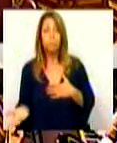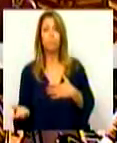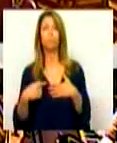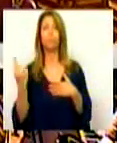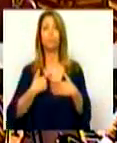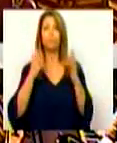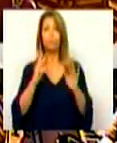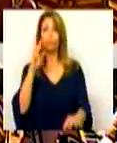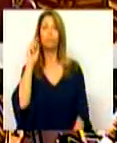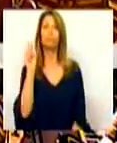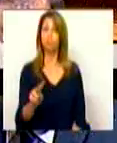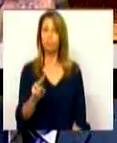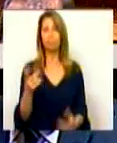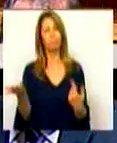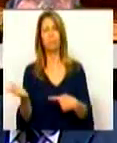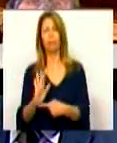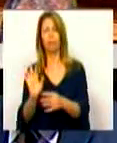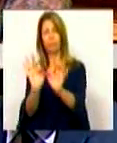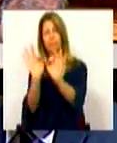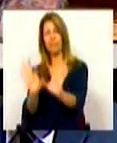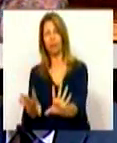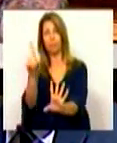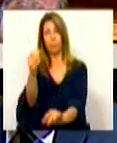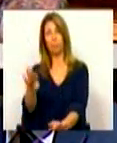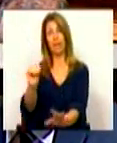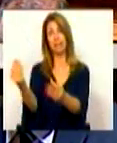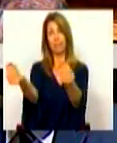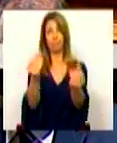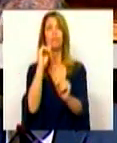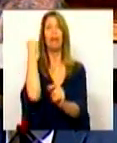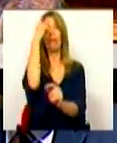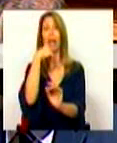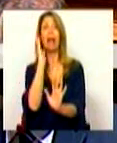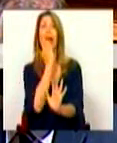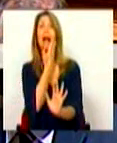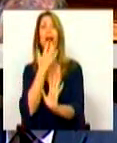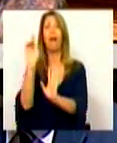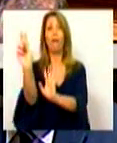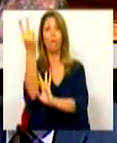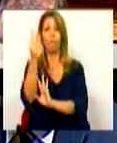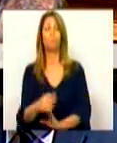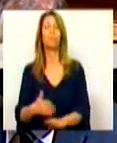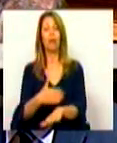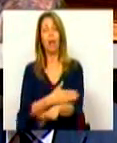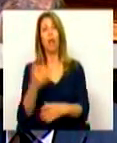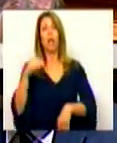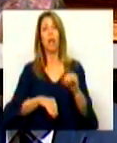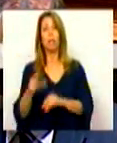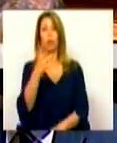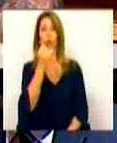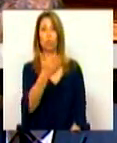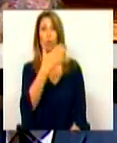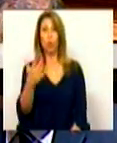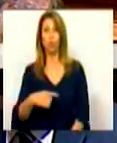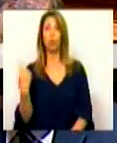É que nós já vimos antes este filme do PSD com duas caras. Antes das eleições de 2011, todos vimos